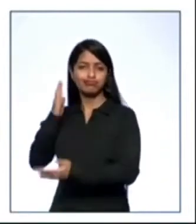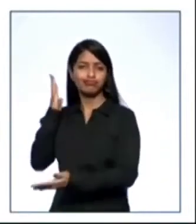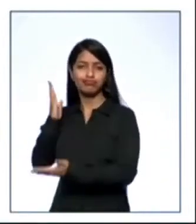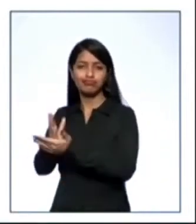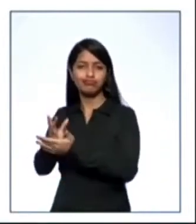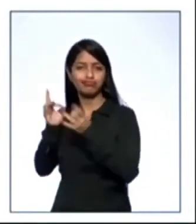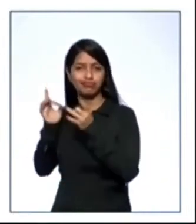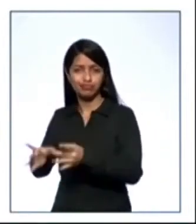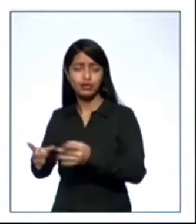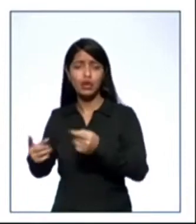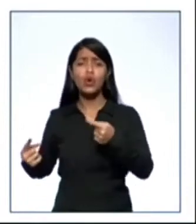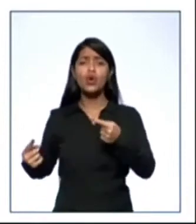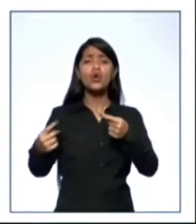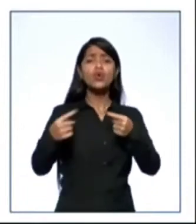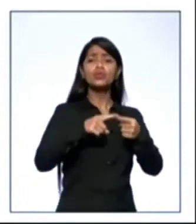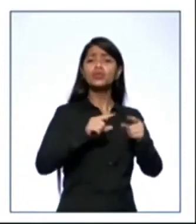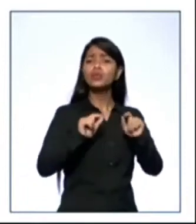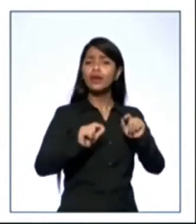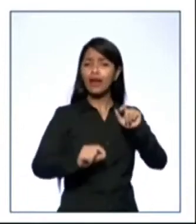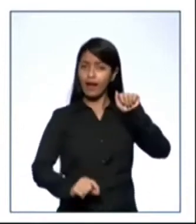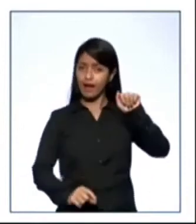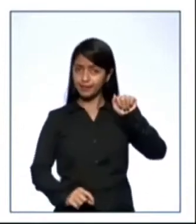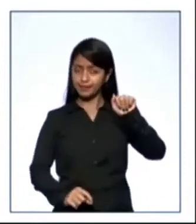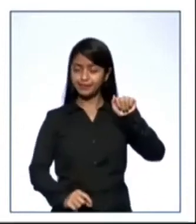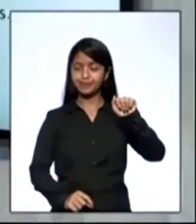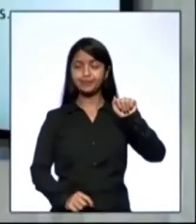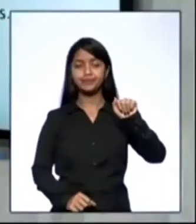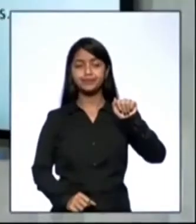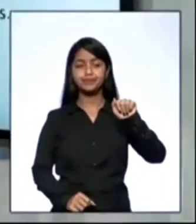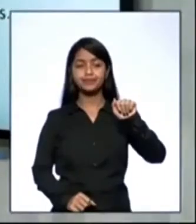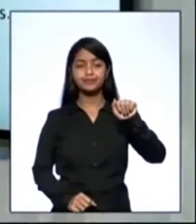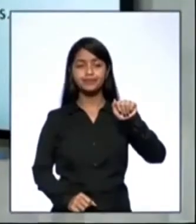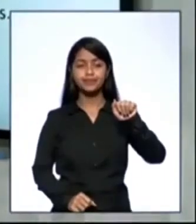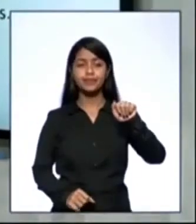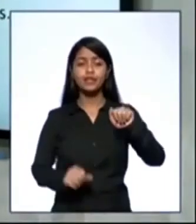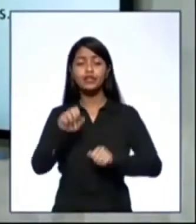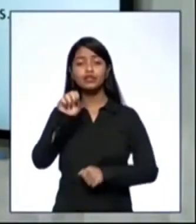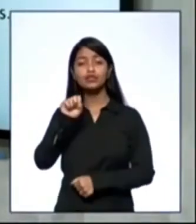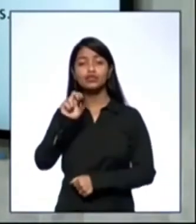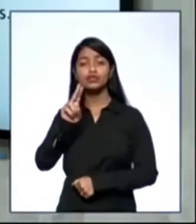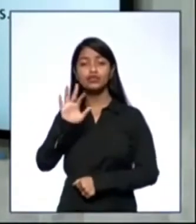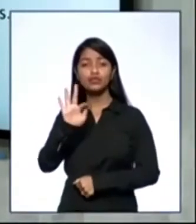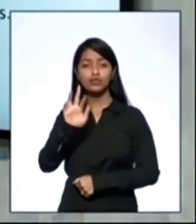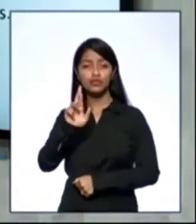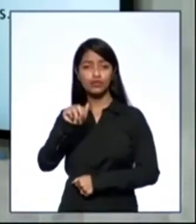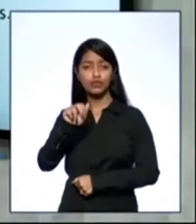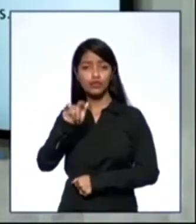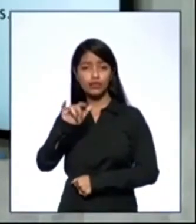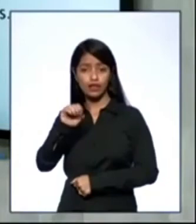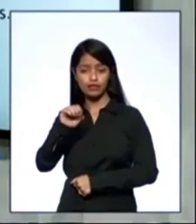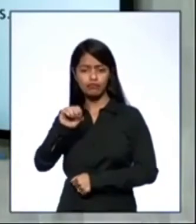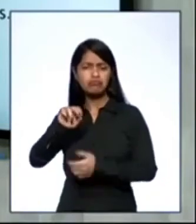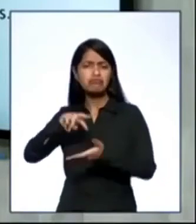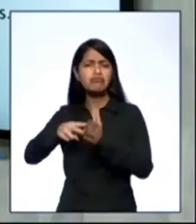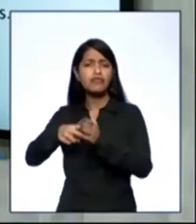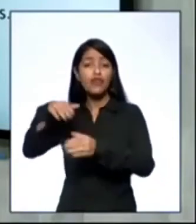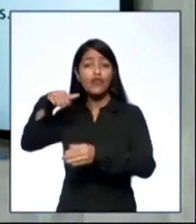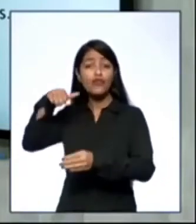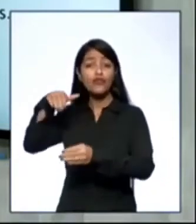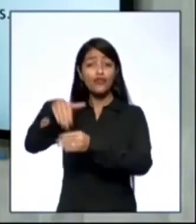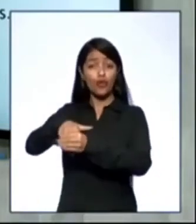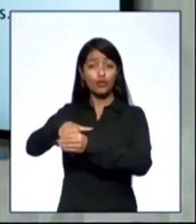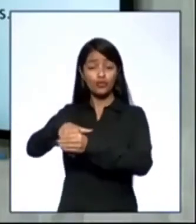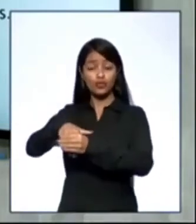lá. Chega aí, lê comigo. Adoção do sufrágio universal masculino. Sufrágio é voto. Anota,